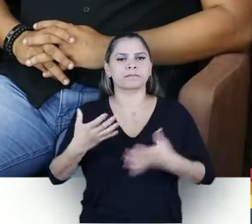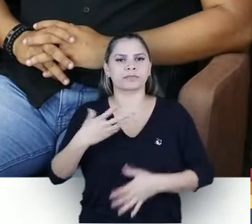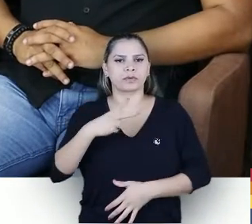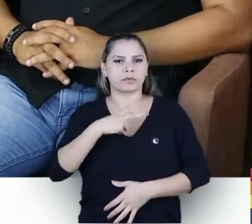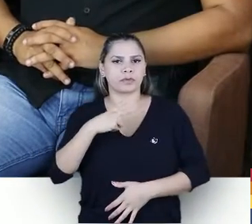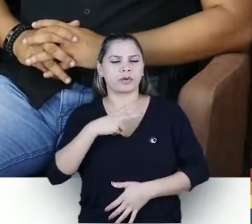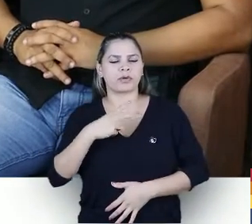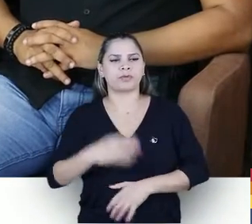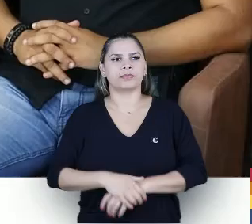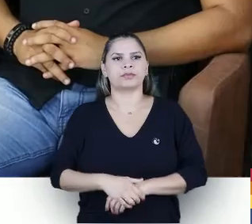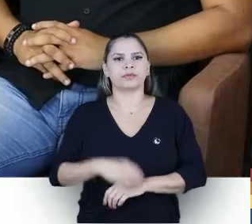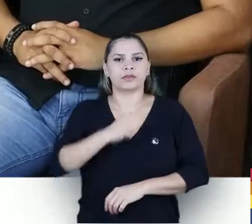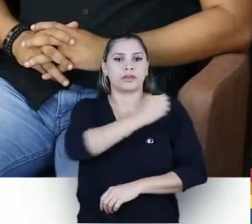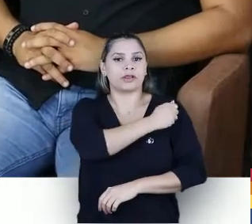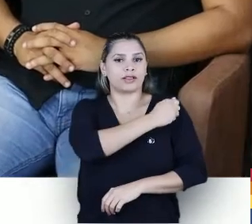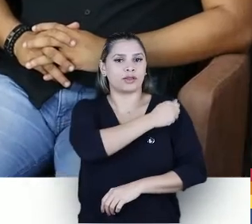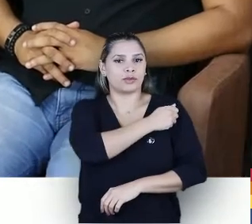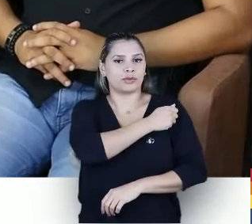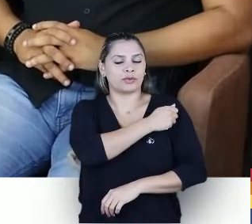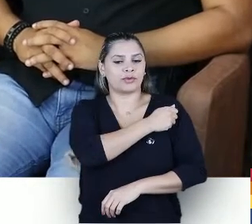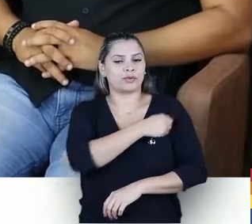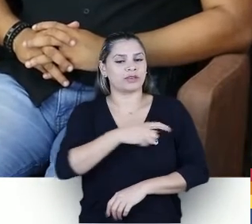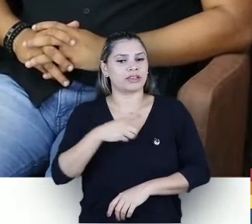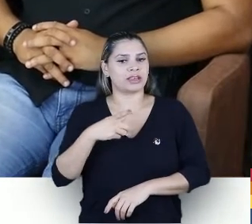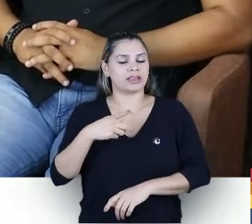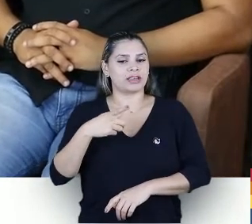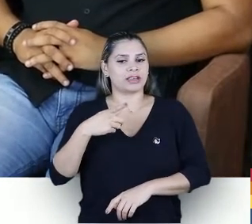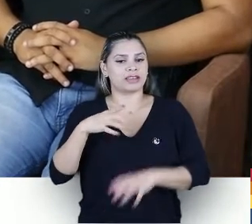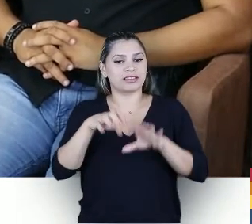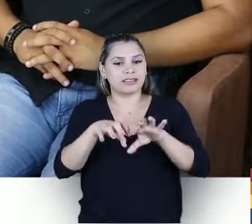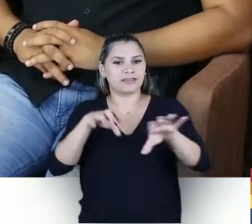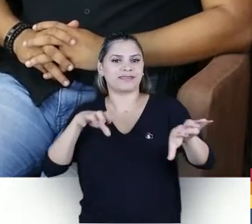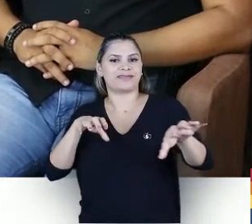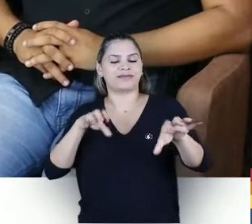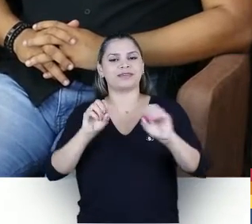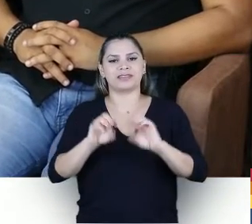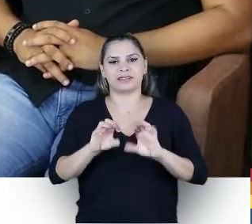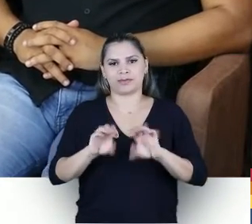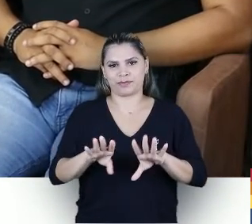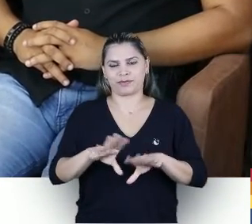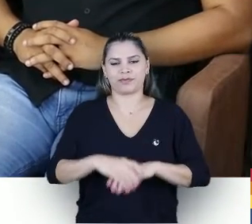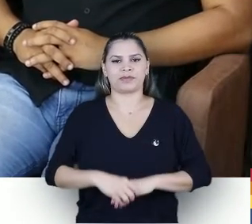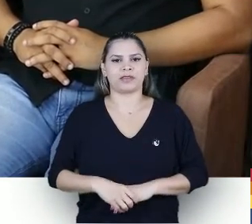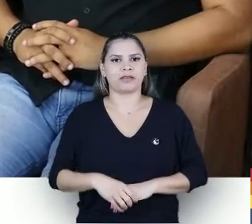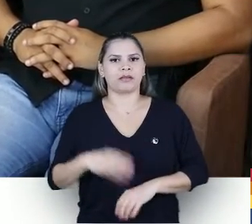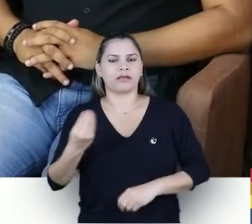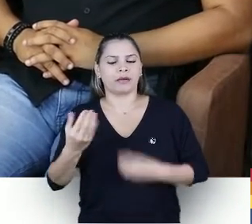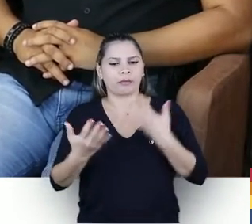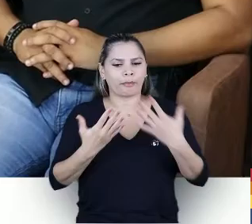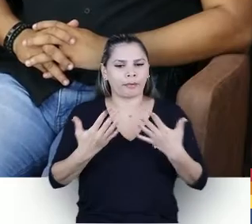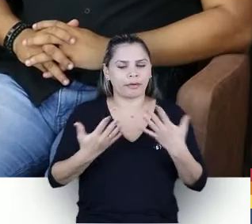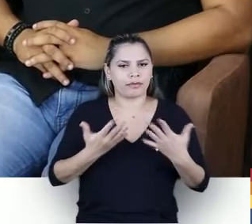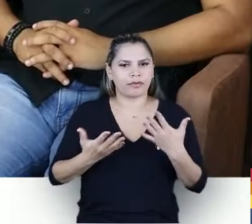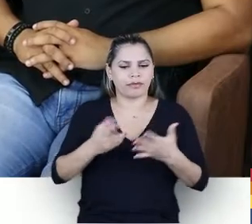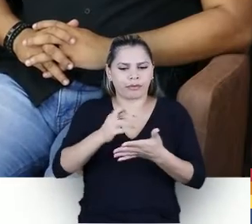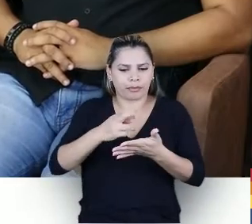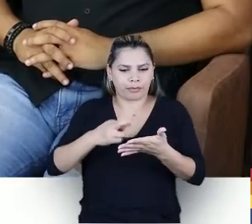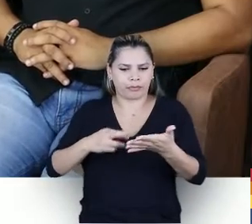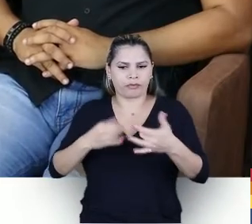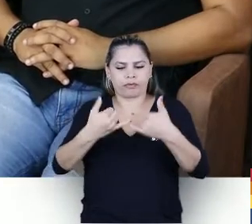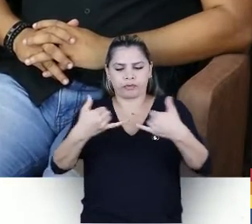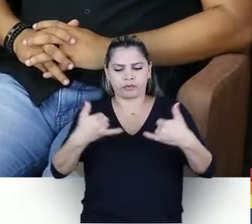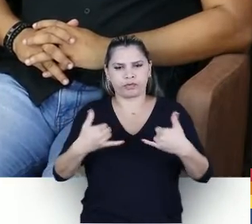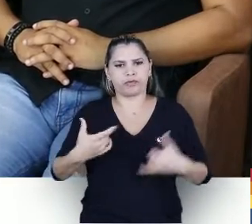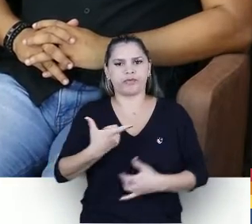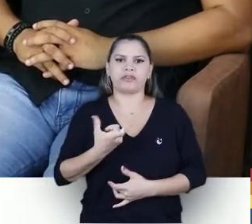Lembrando também que eu estou falando aqui, né, nessa narrativa mais particular, que eu estou falando de alunos que passaram 2 anos em